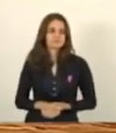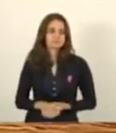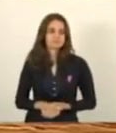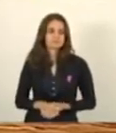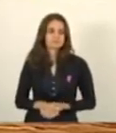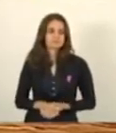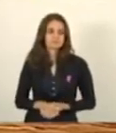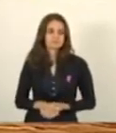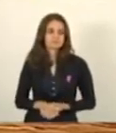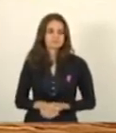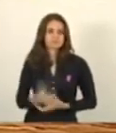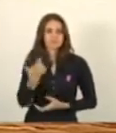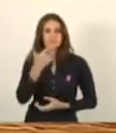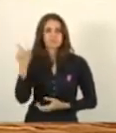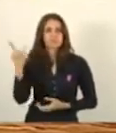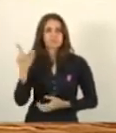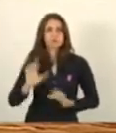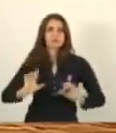favor, Espalenza.